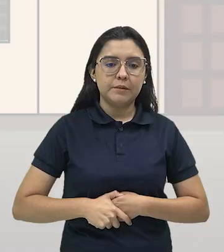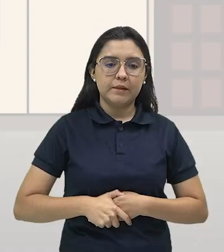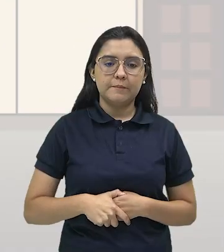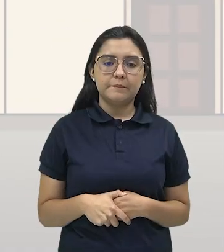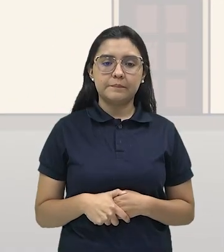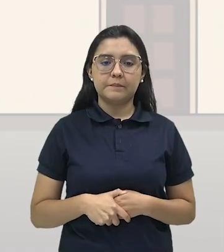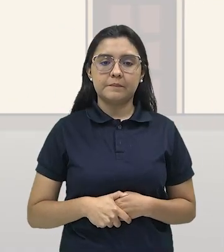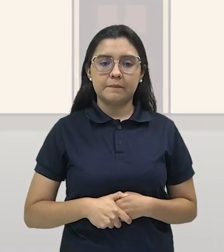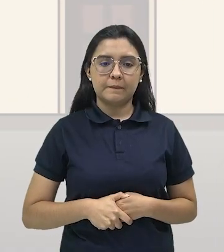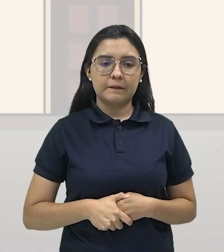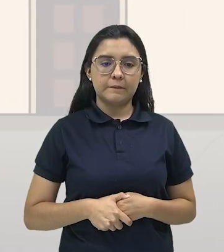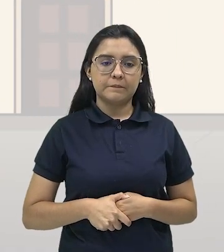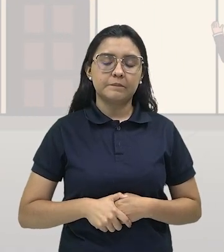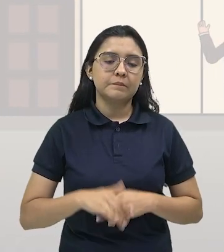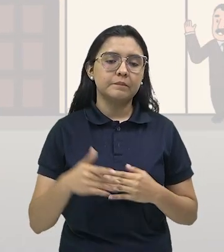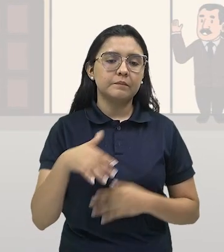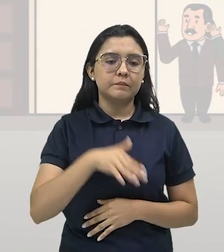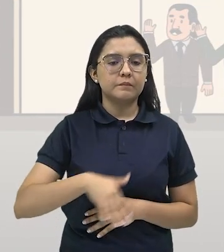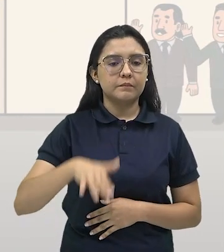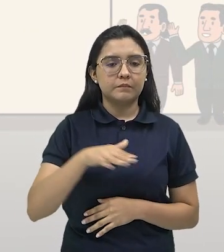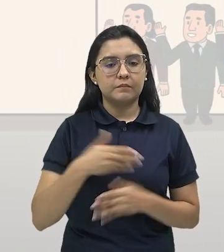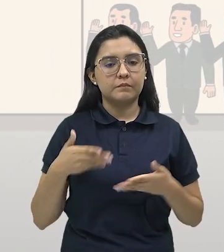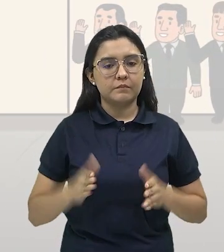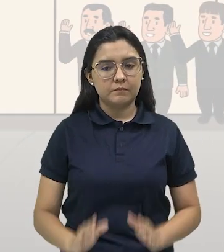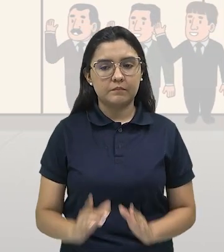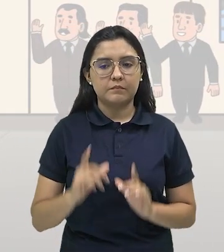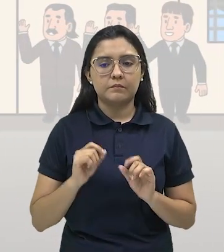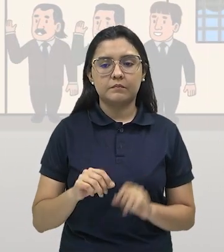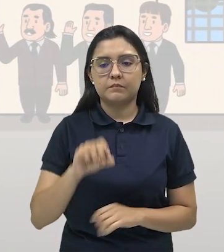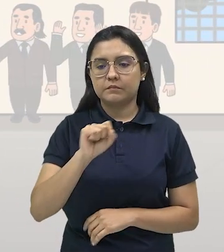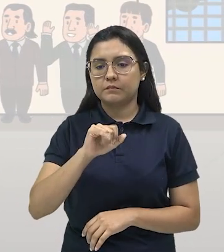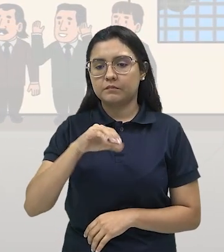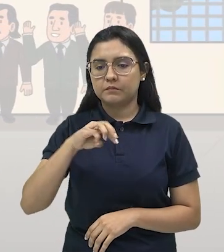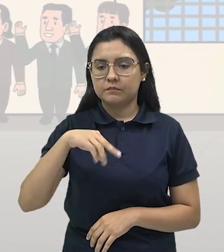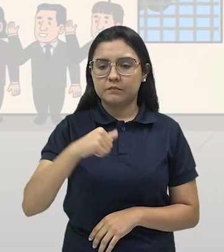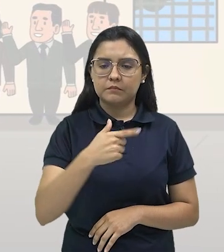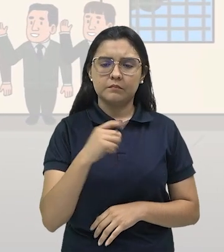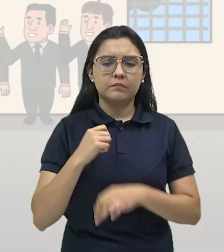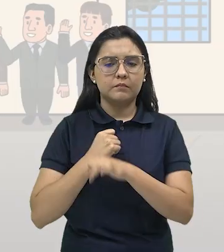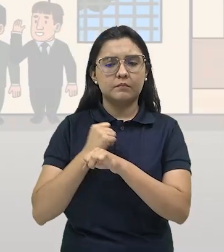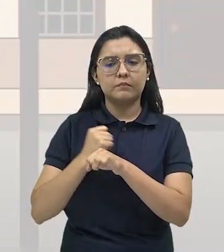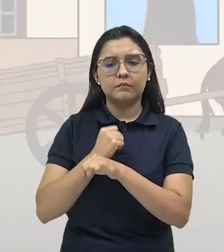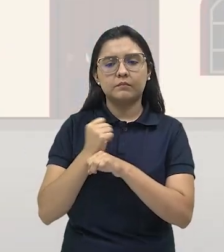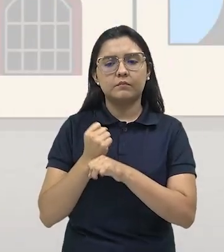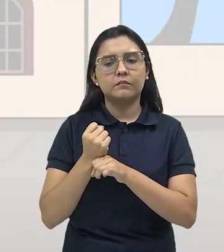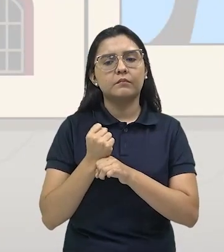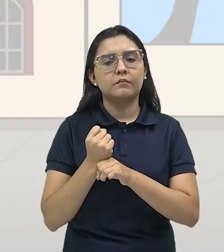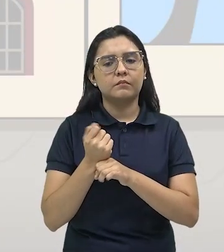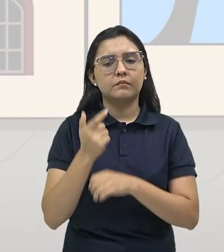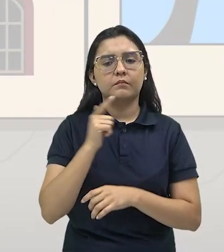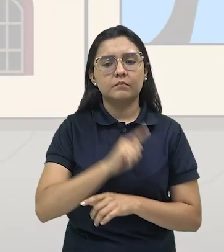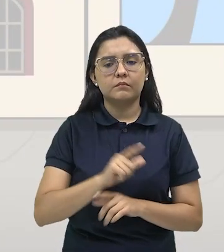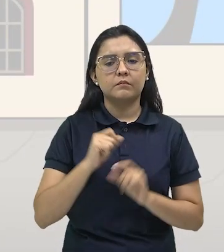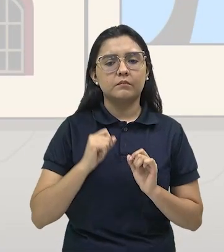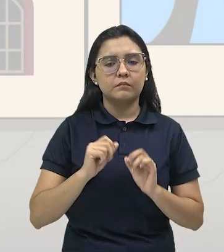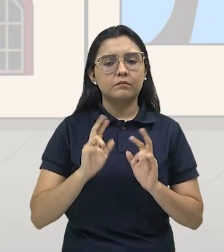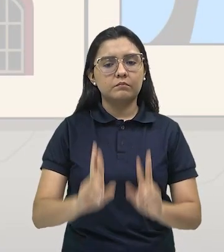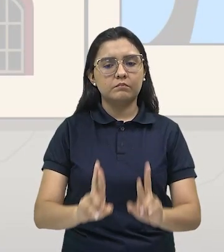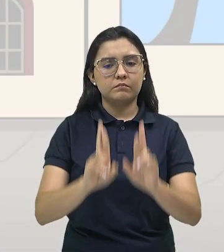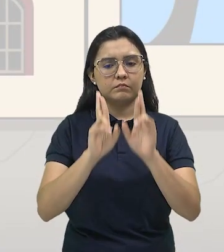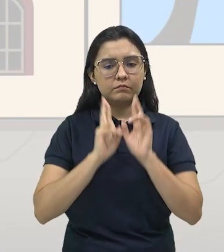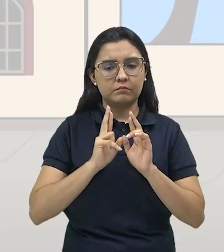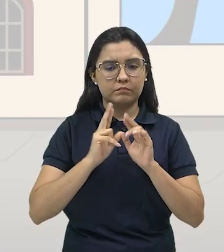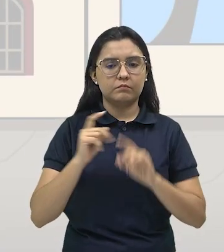Itaguaí, terra natal do ilustre Dr. Simão Bacamarte. Depois de anos conquistando o respeito como médico renomado